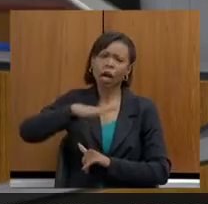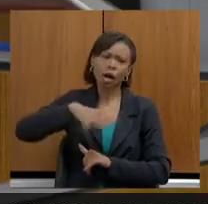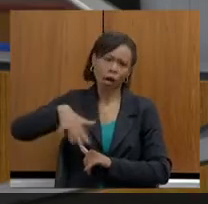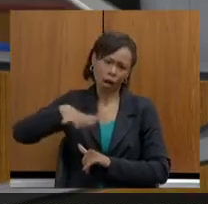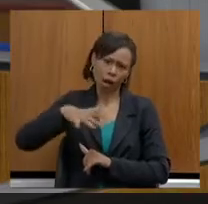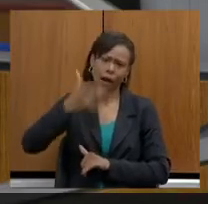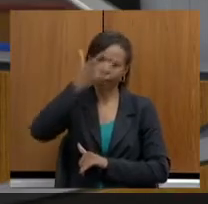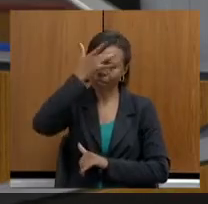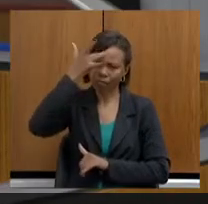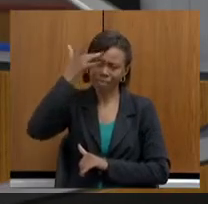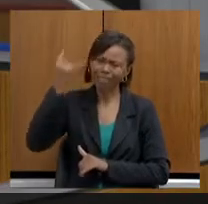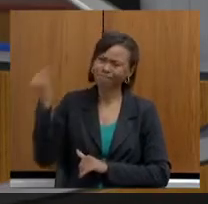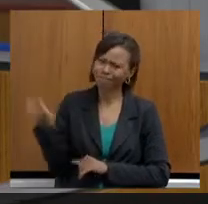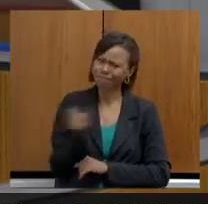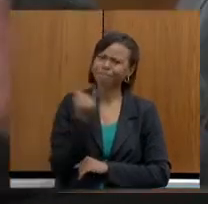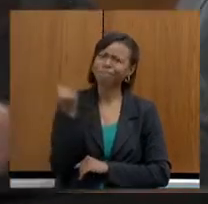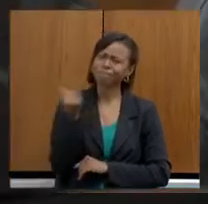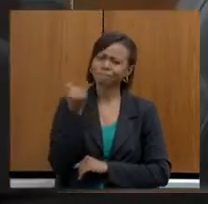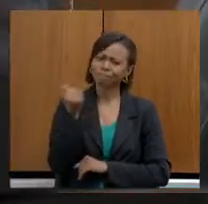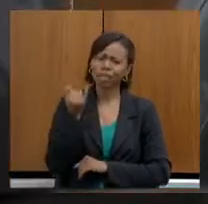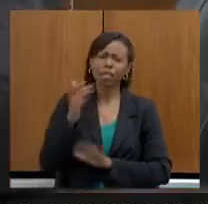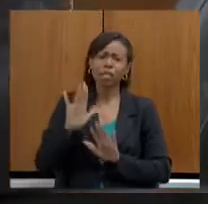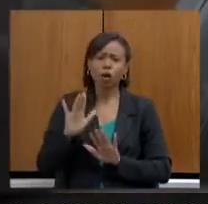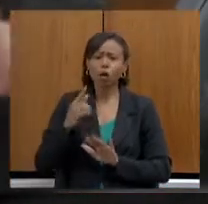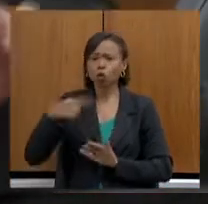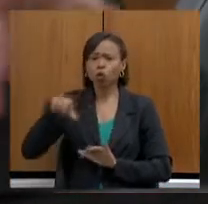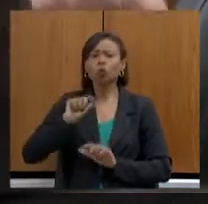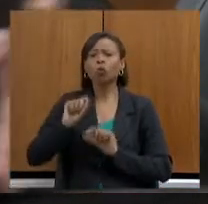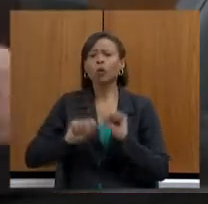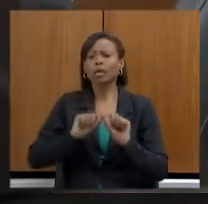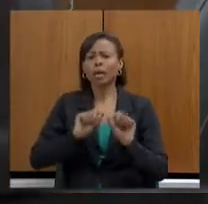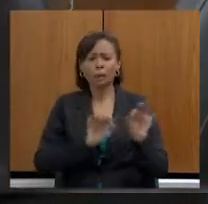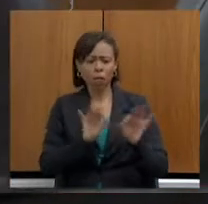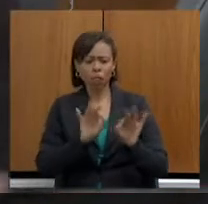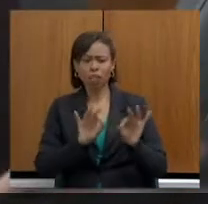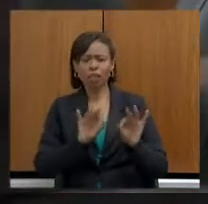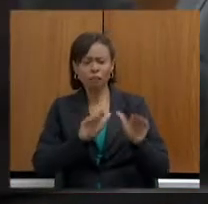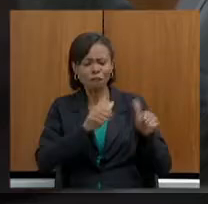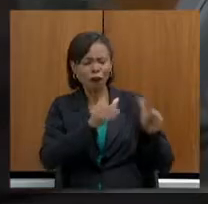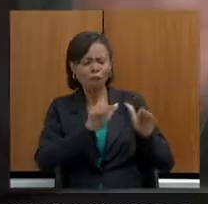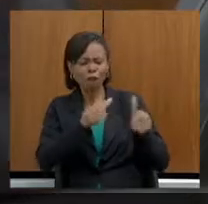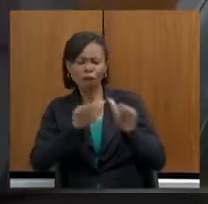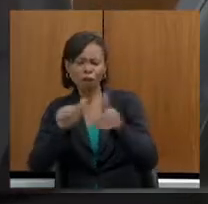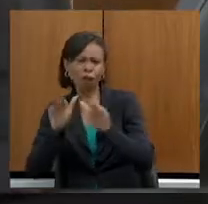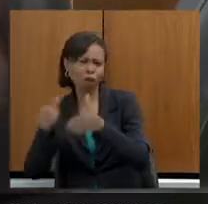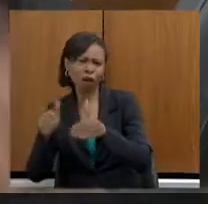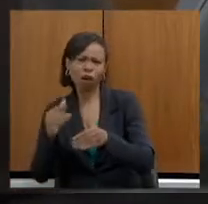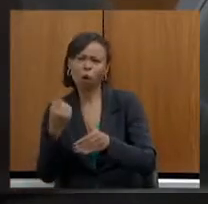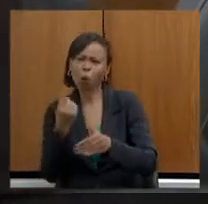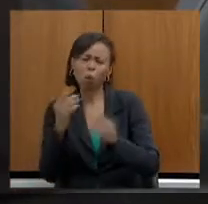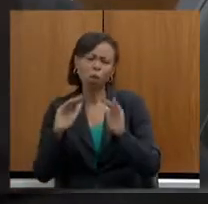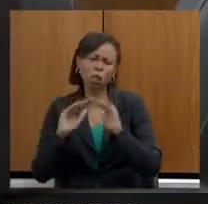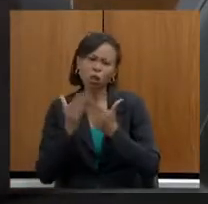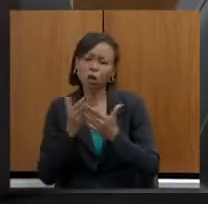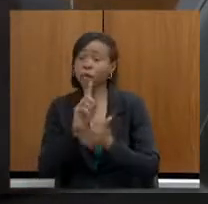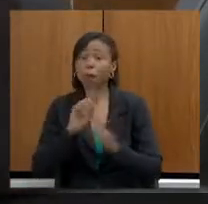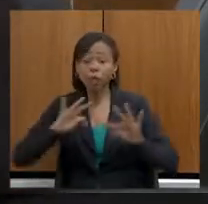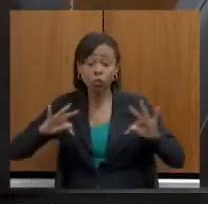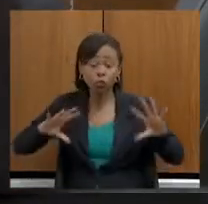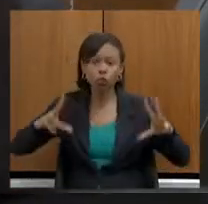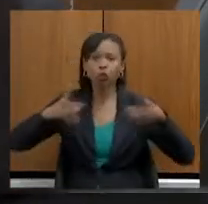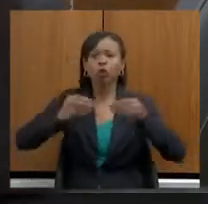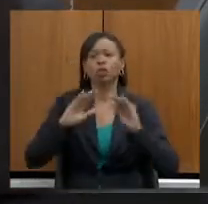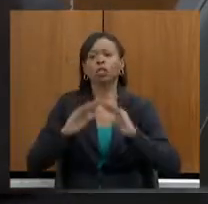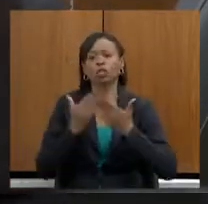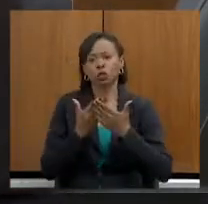realmente censitário não não teremos mais projetos individualizados em escolas mas tem todas as escolas da rede estadual